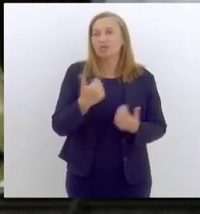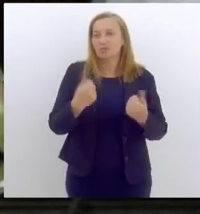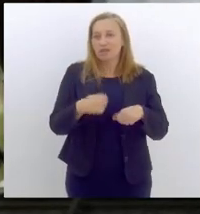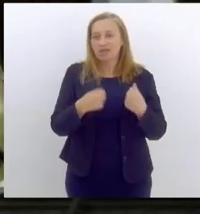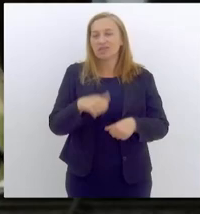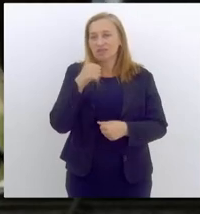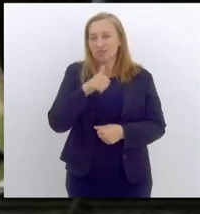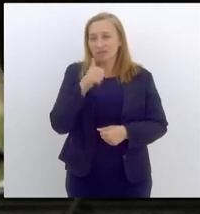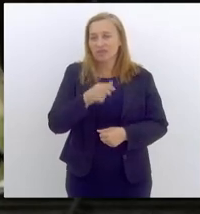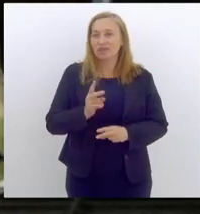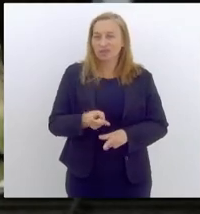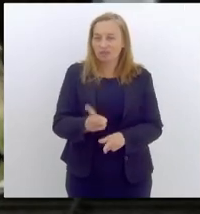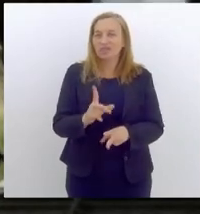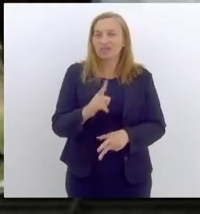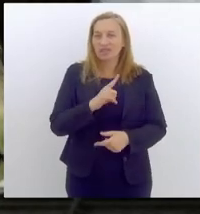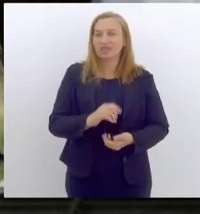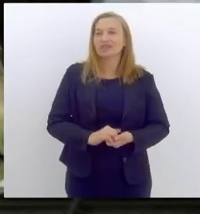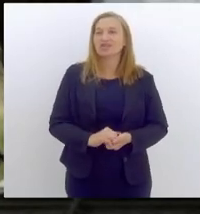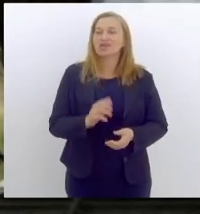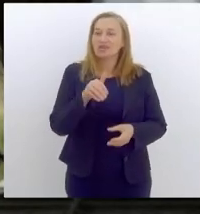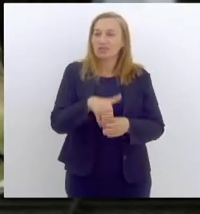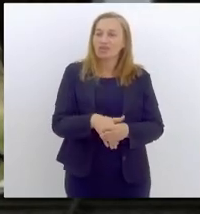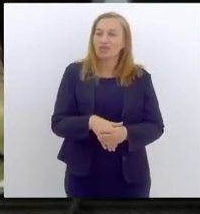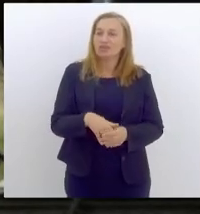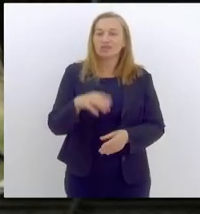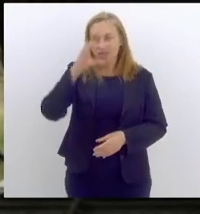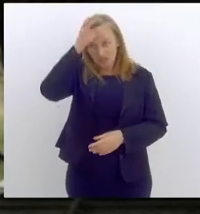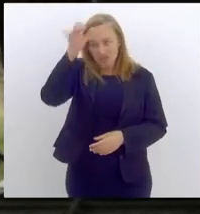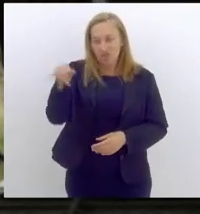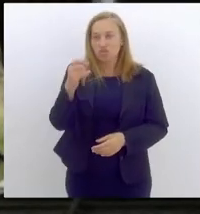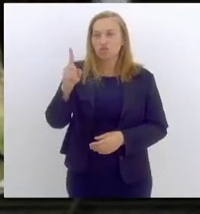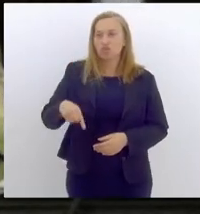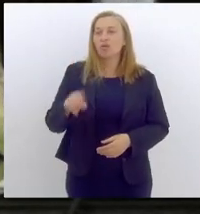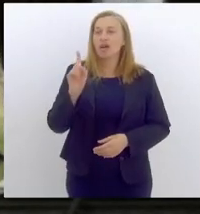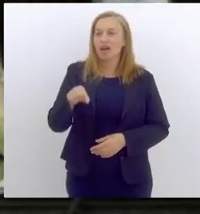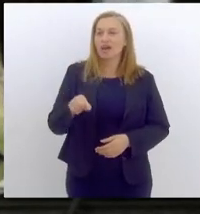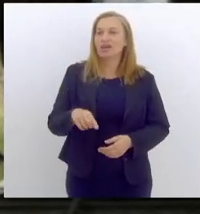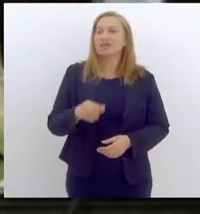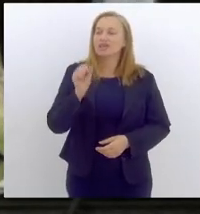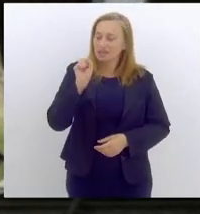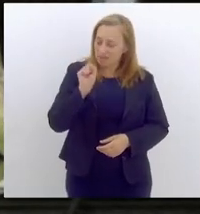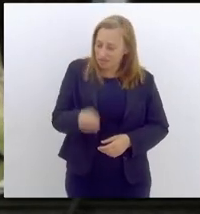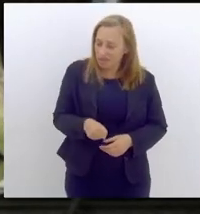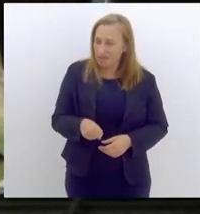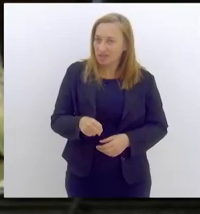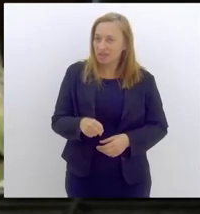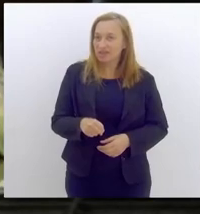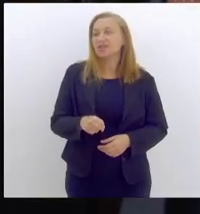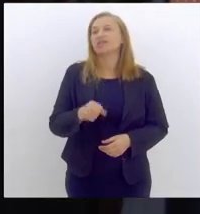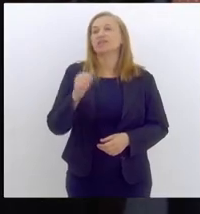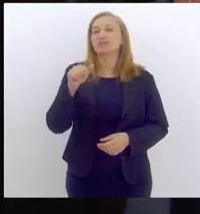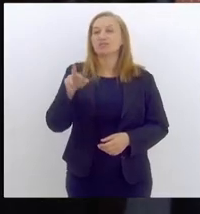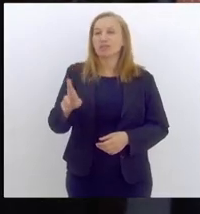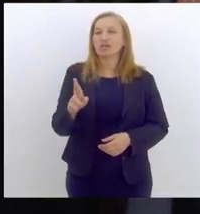e vai continuar tendo. O voto da tia Ju é sim no Bacelar e sim na